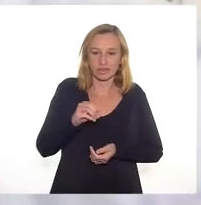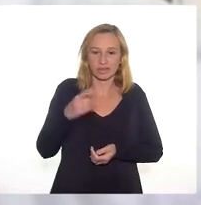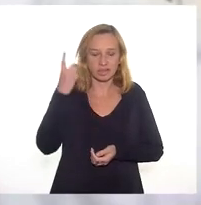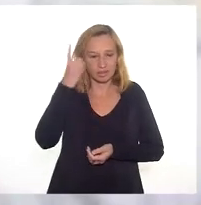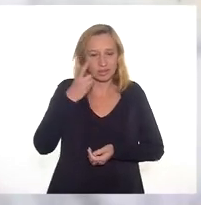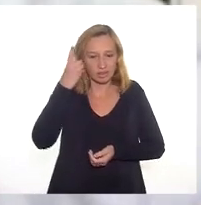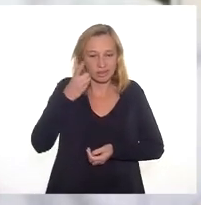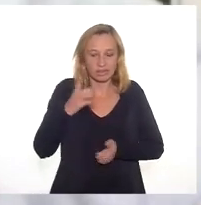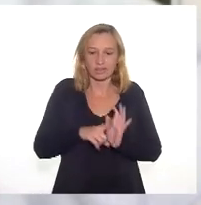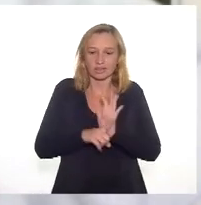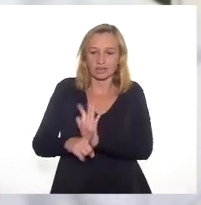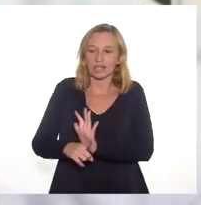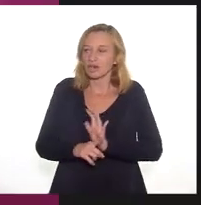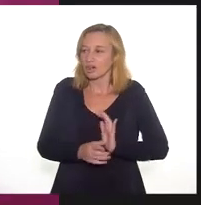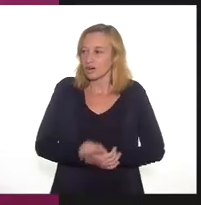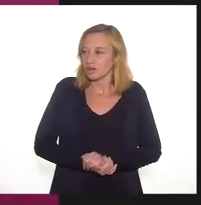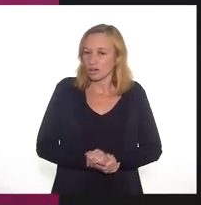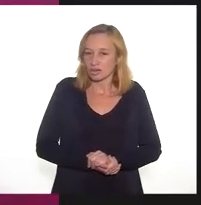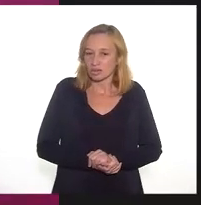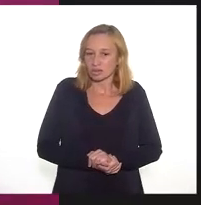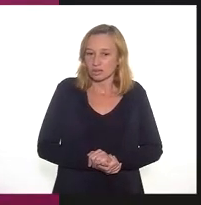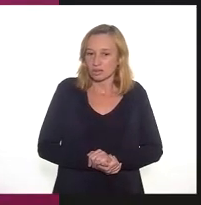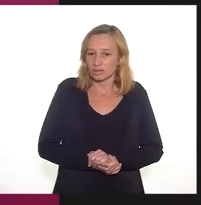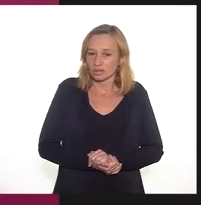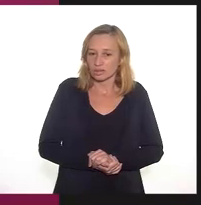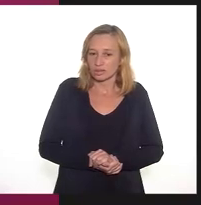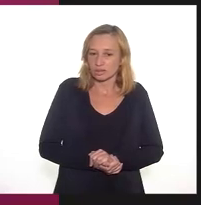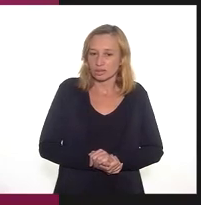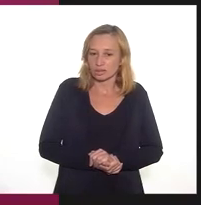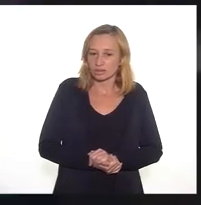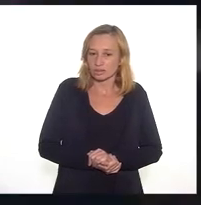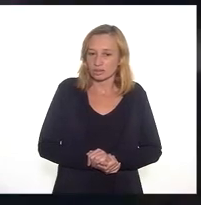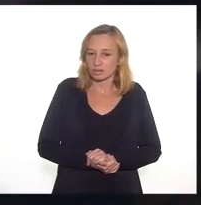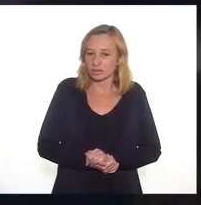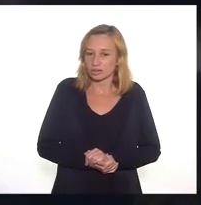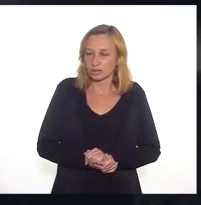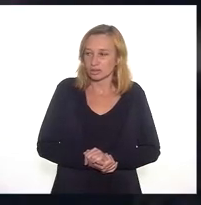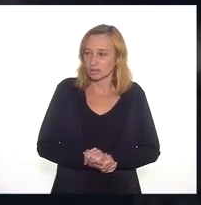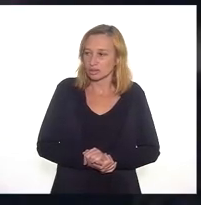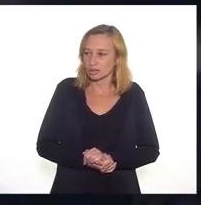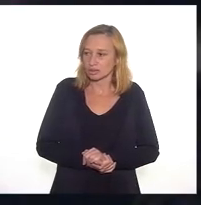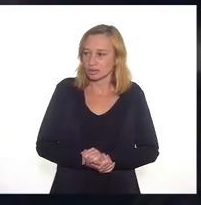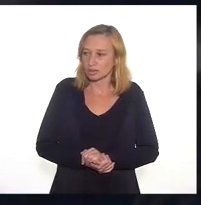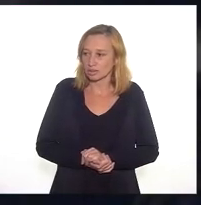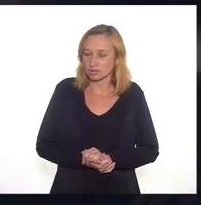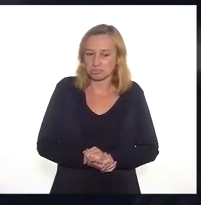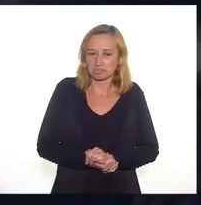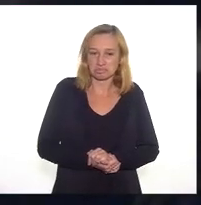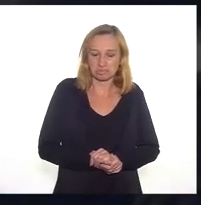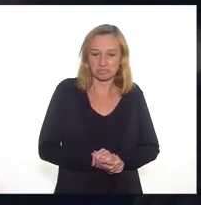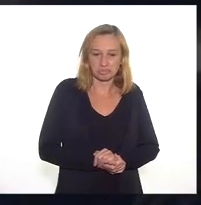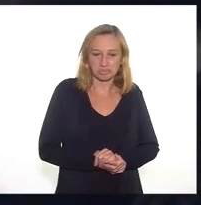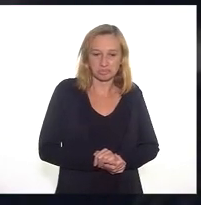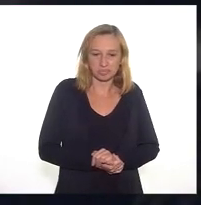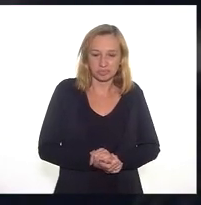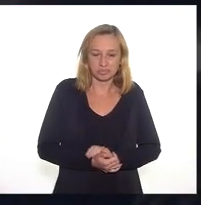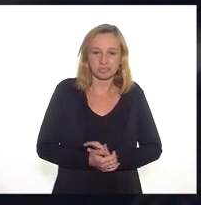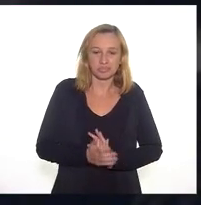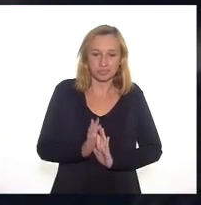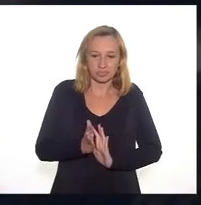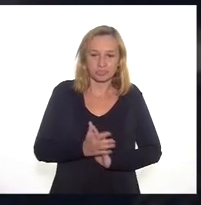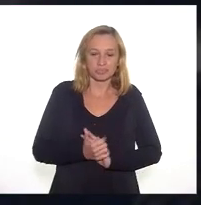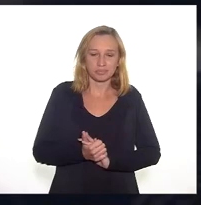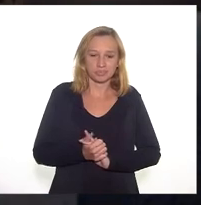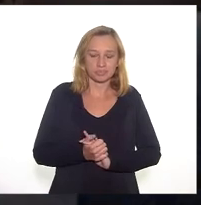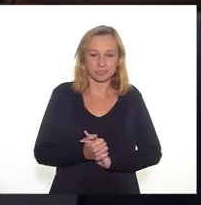que é. Tem... Já que é. Os 70 não. O Roberto não pode. Ele já tem um time em casa.